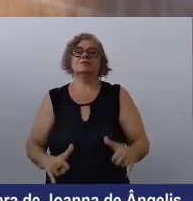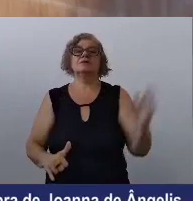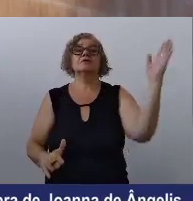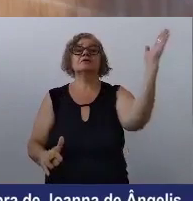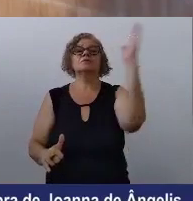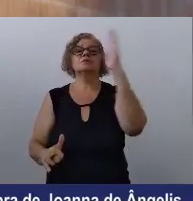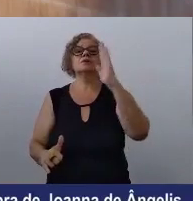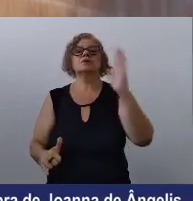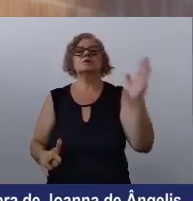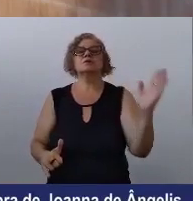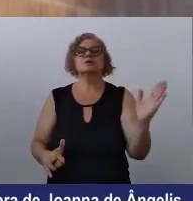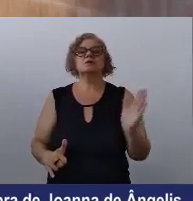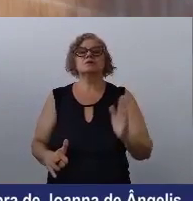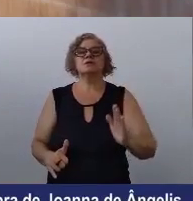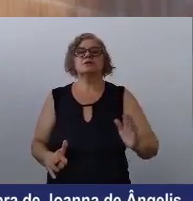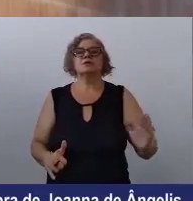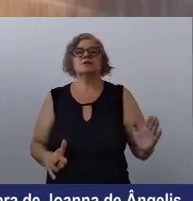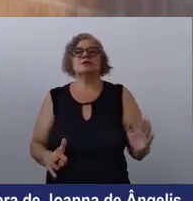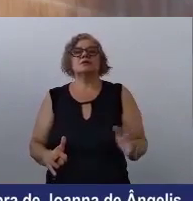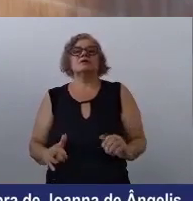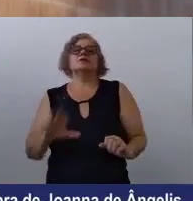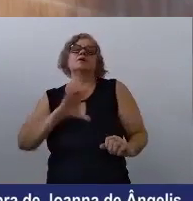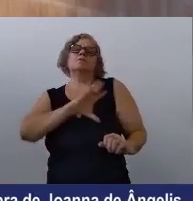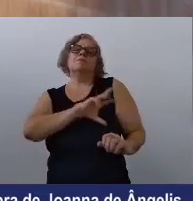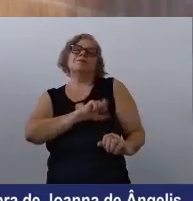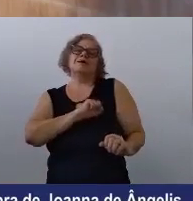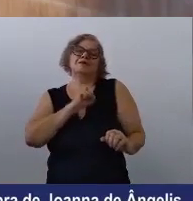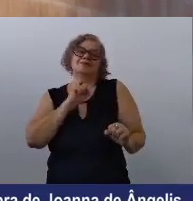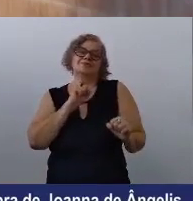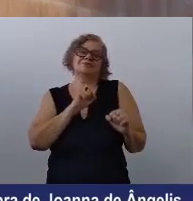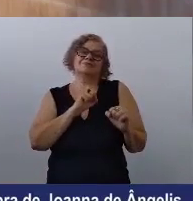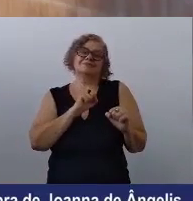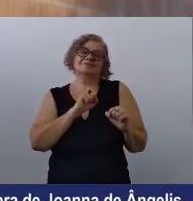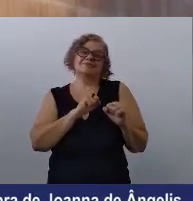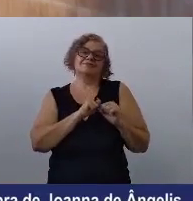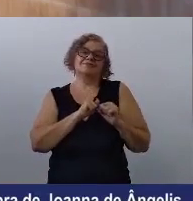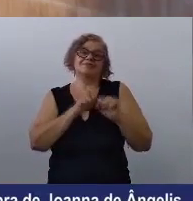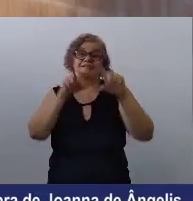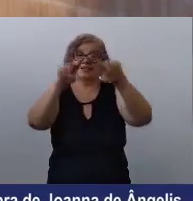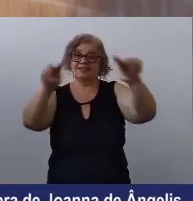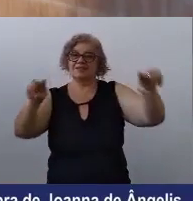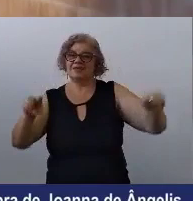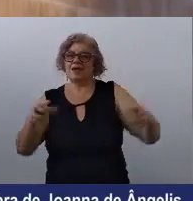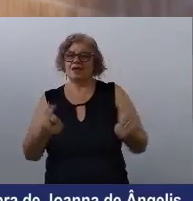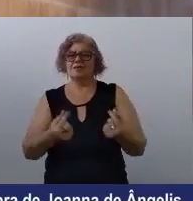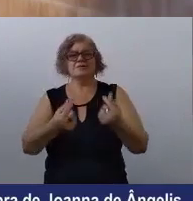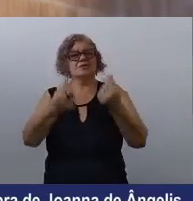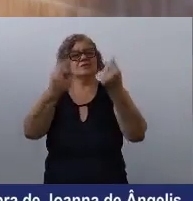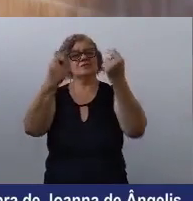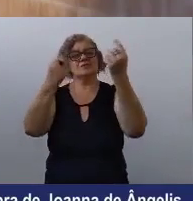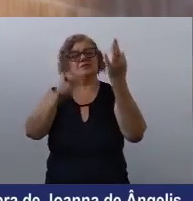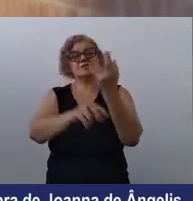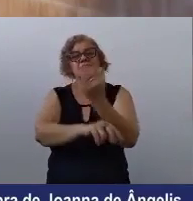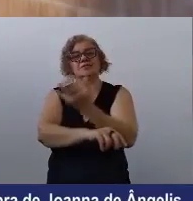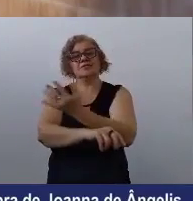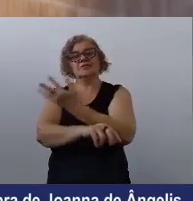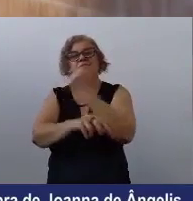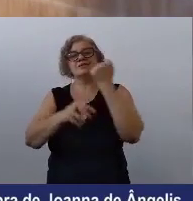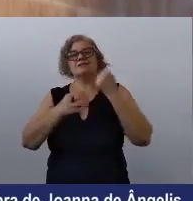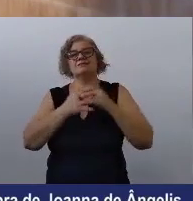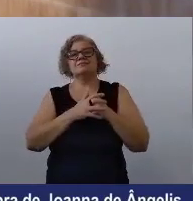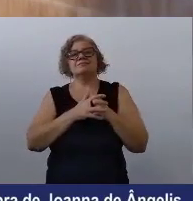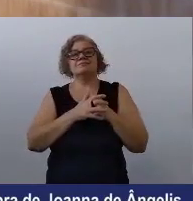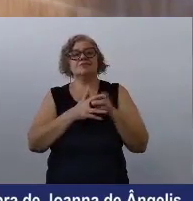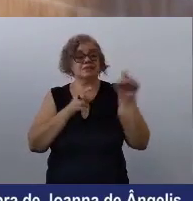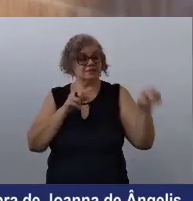nosso Brasil, nosso lindo e amado Brasil, terra de tantas riquezas naturais, de um povo alegre e